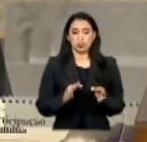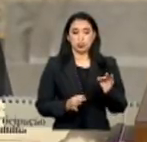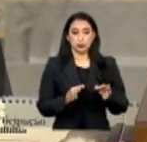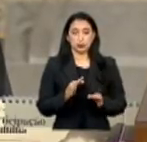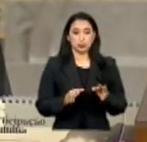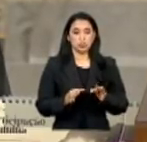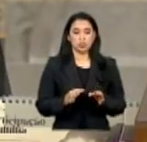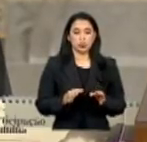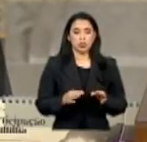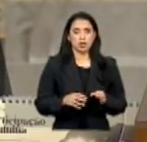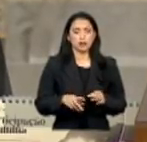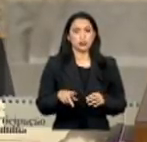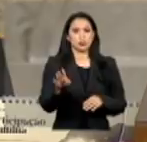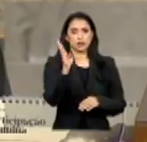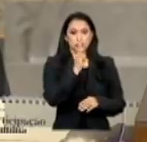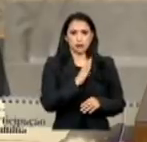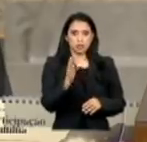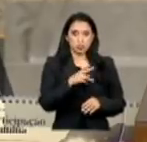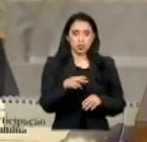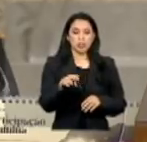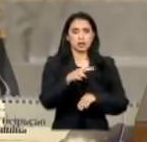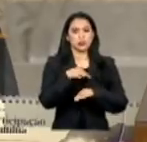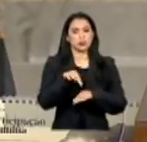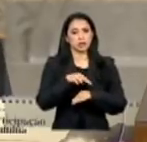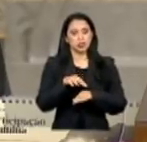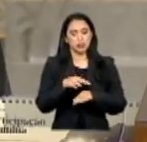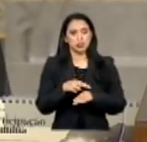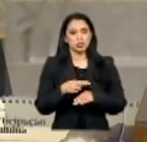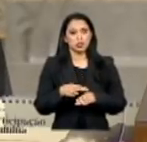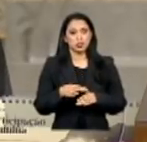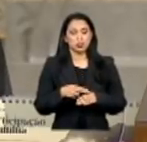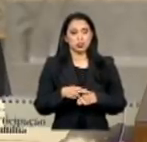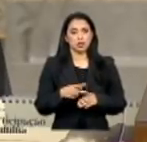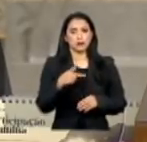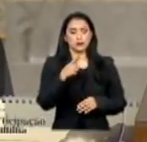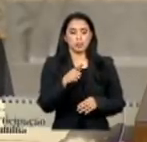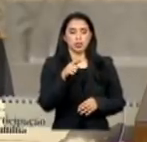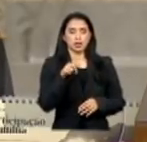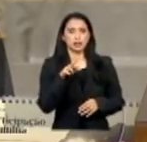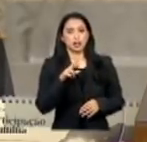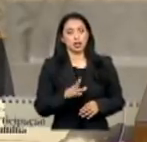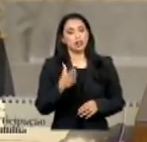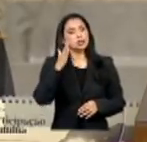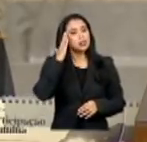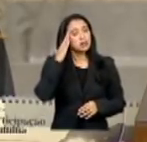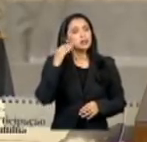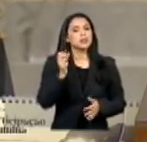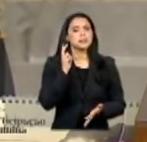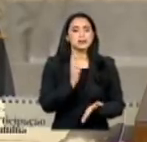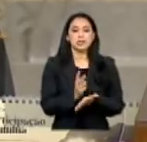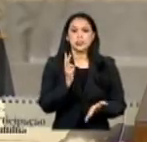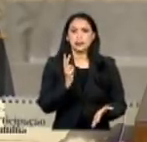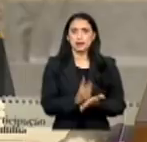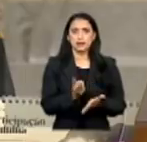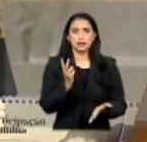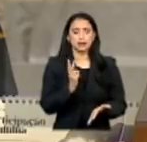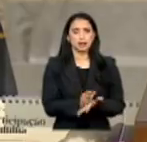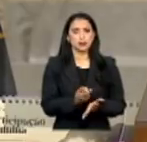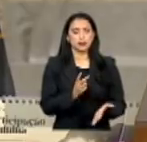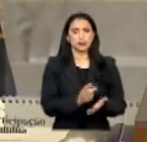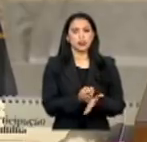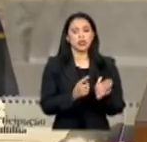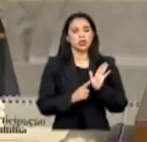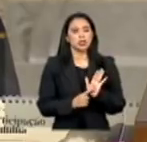nacional ao menos segundo esta pr teve notícia sempre foi aquela que se expressa